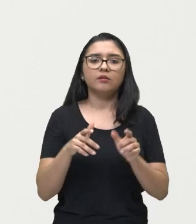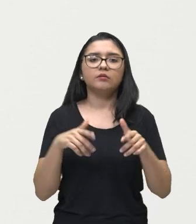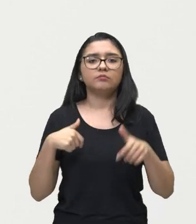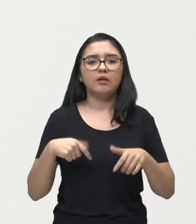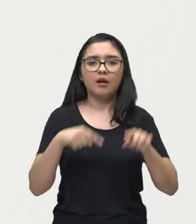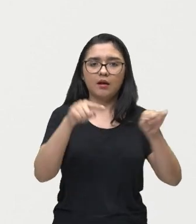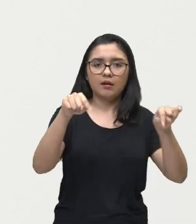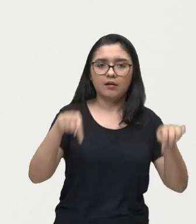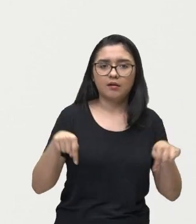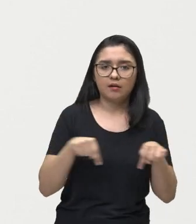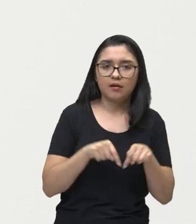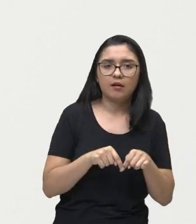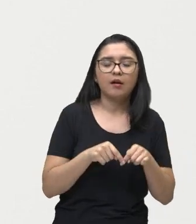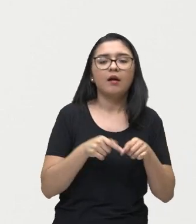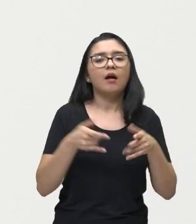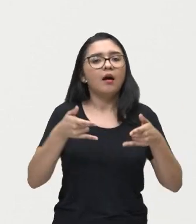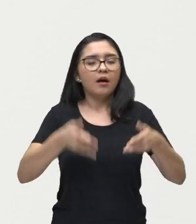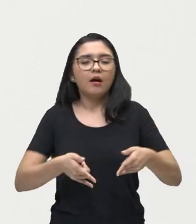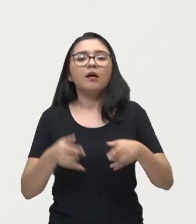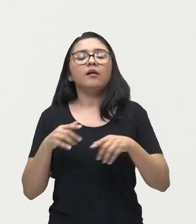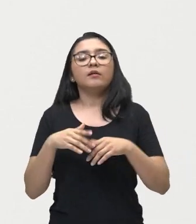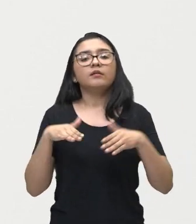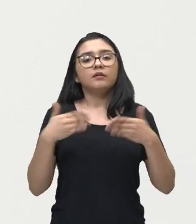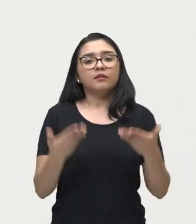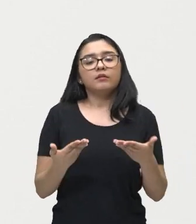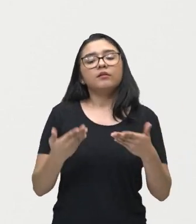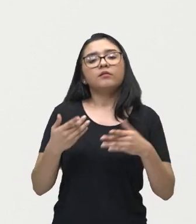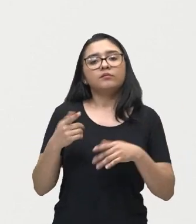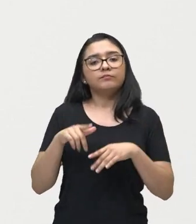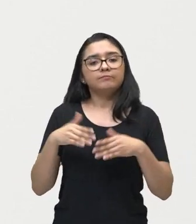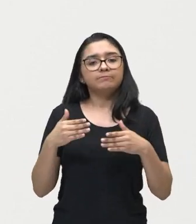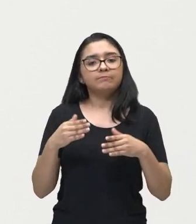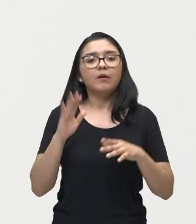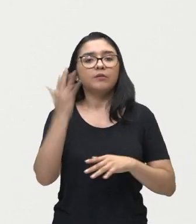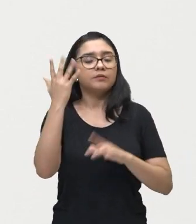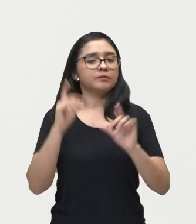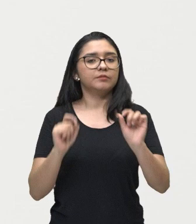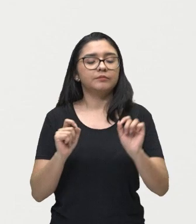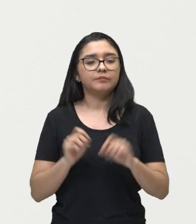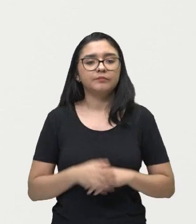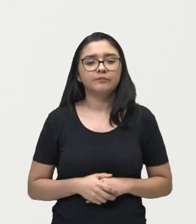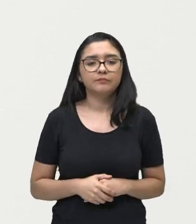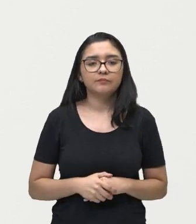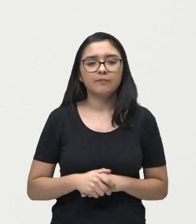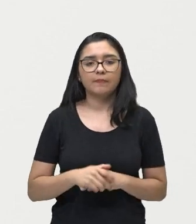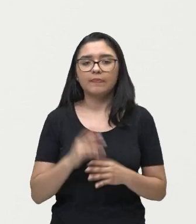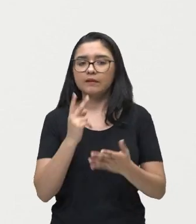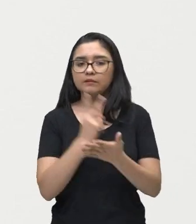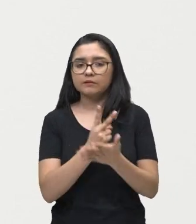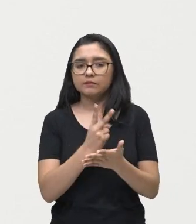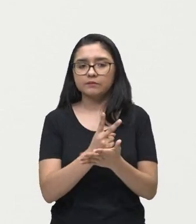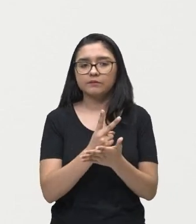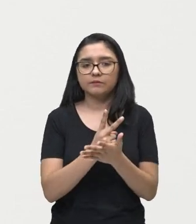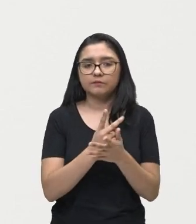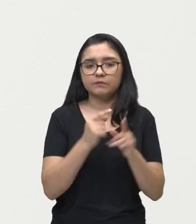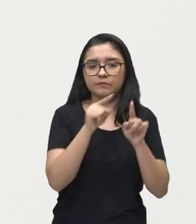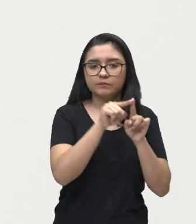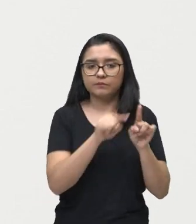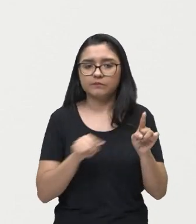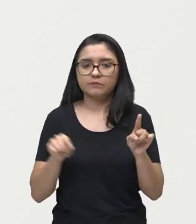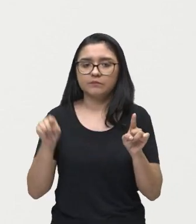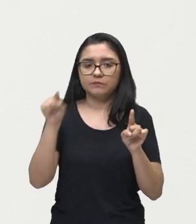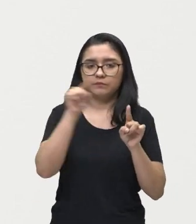quartos. E esses aquecedores também ocorrem aí sempre envolvendo